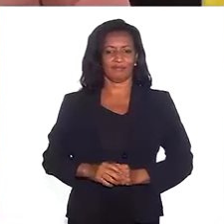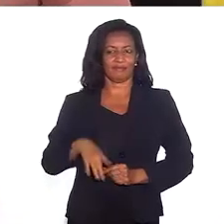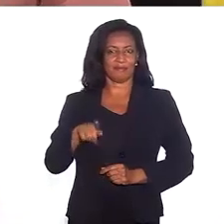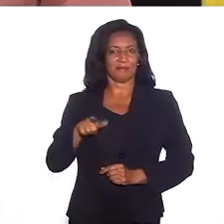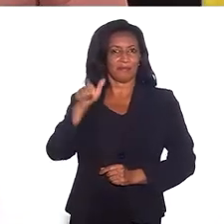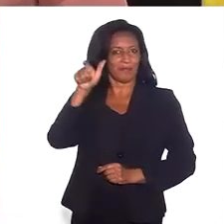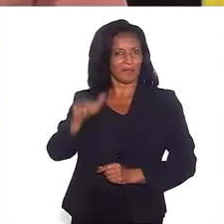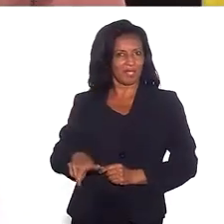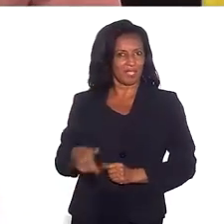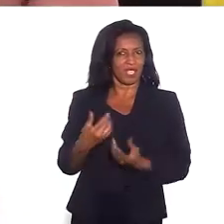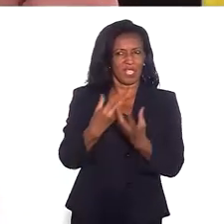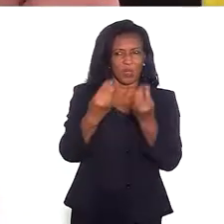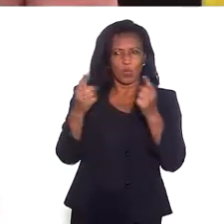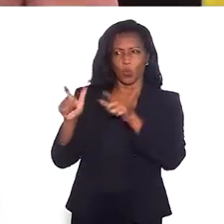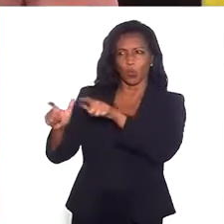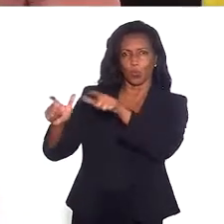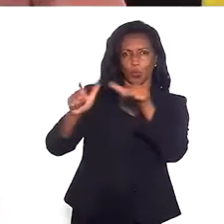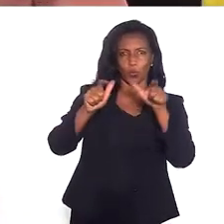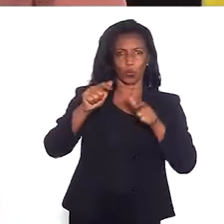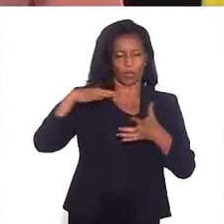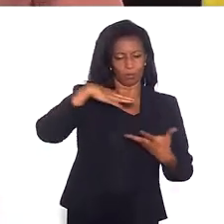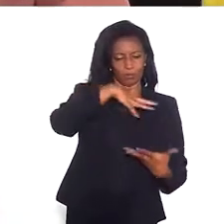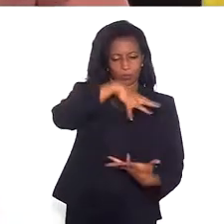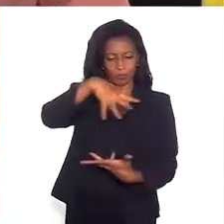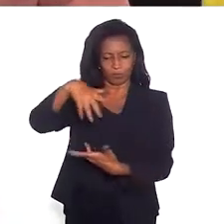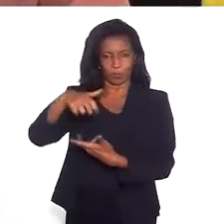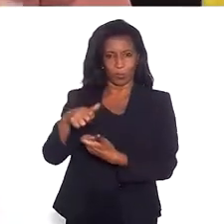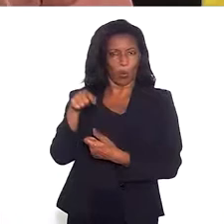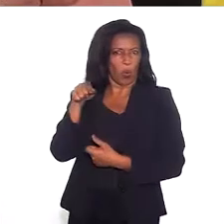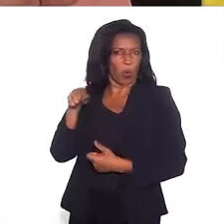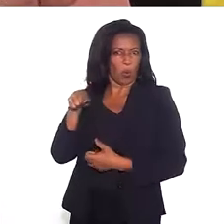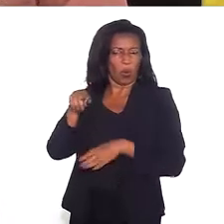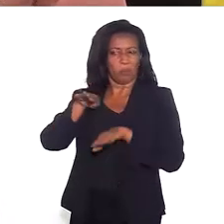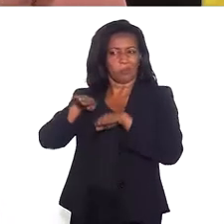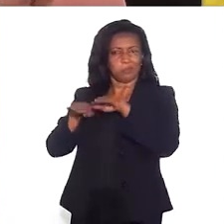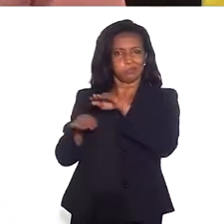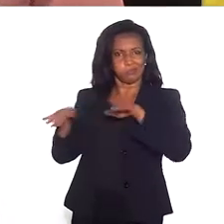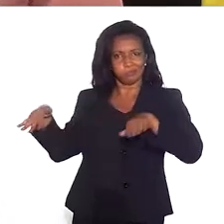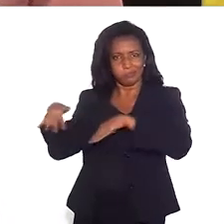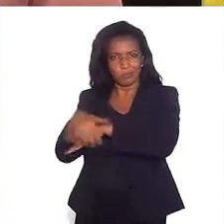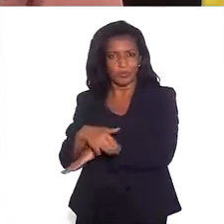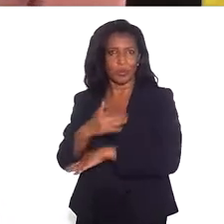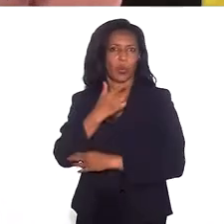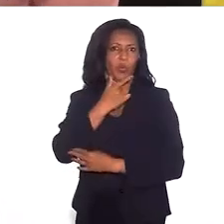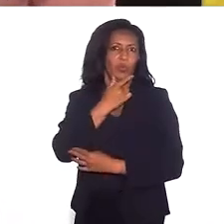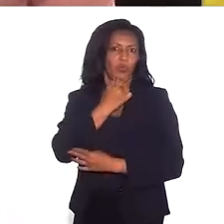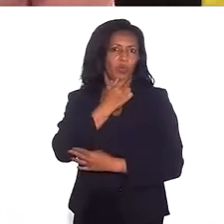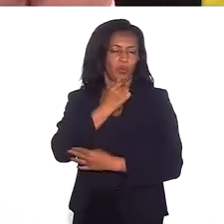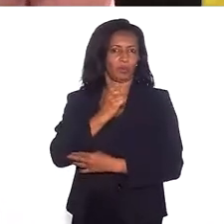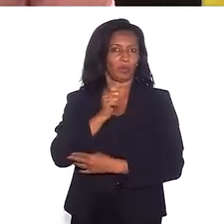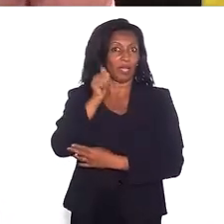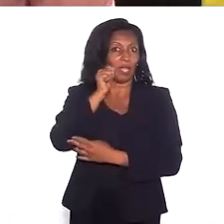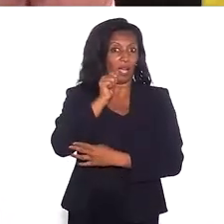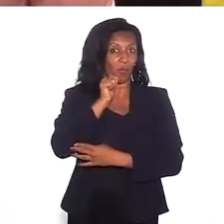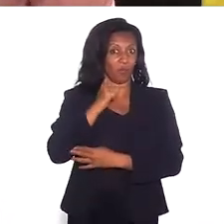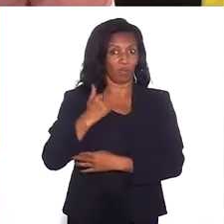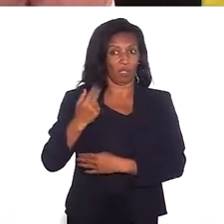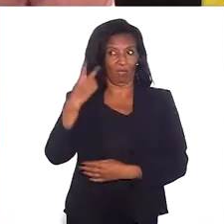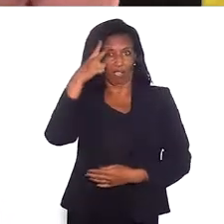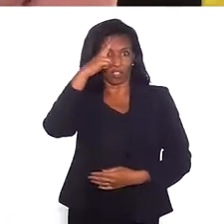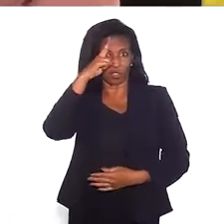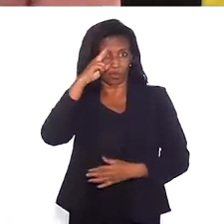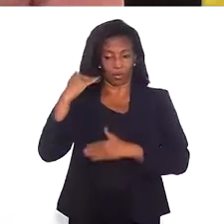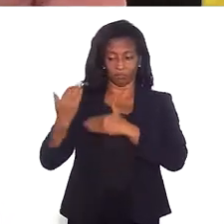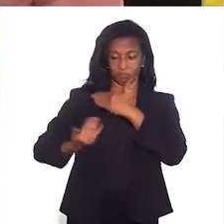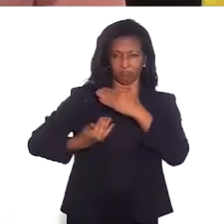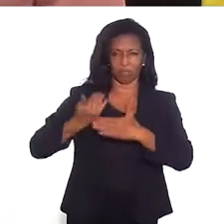Considerada ainda em muitos lugares do mundo como ser inferior e submisso aos homens, a mulher, ao longo da história,